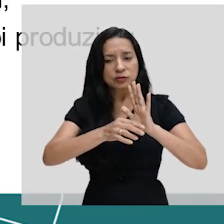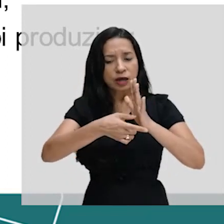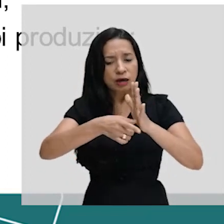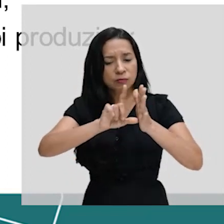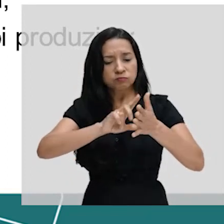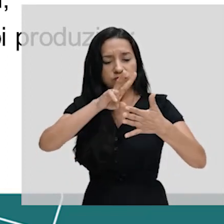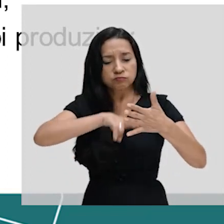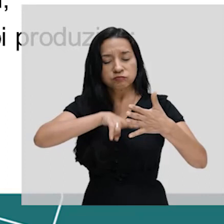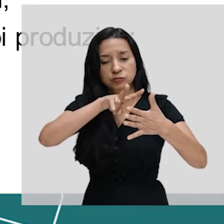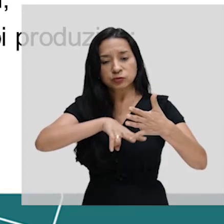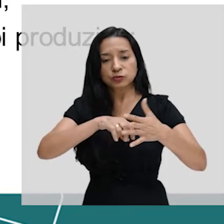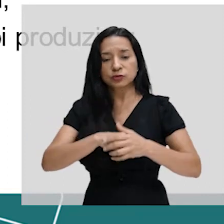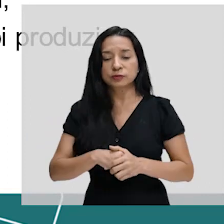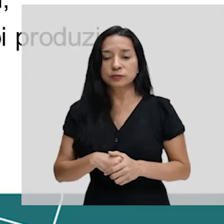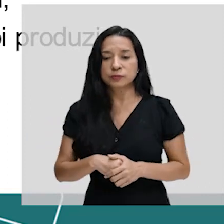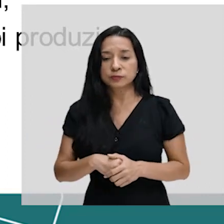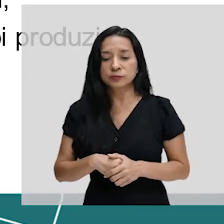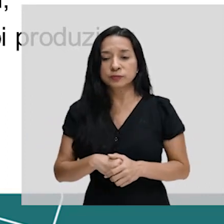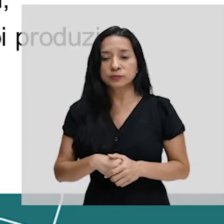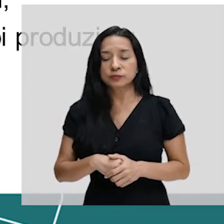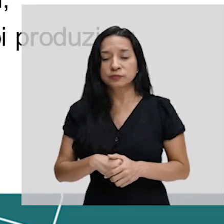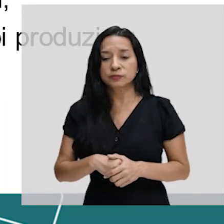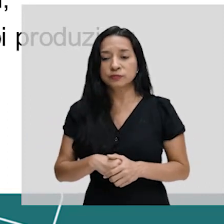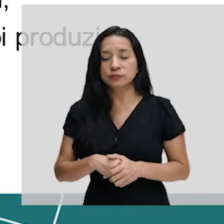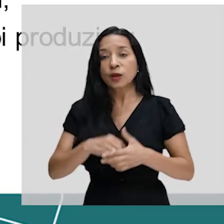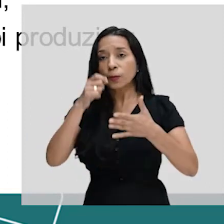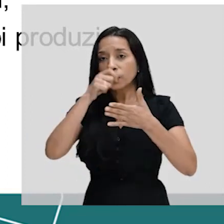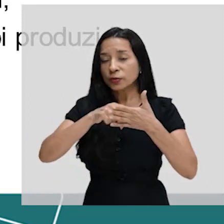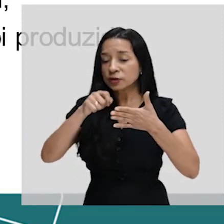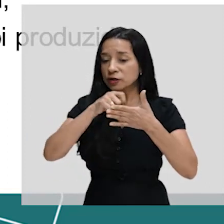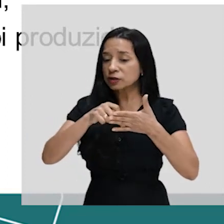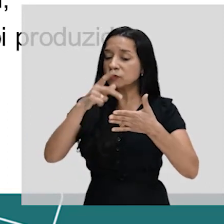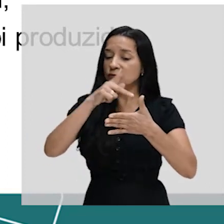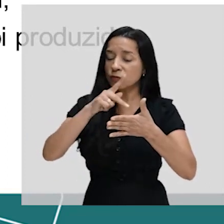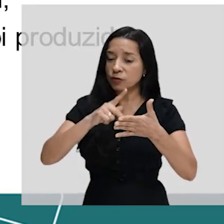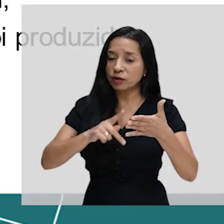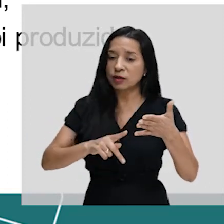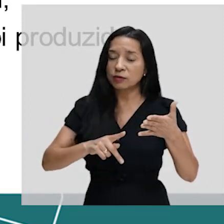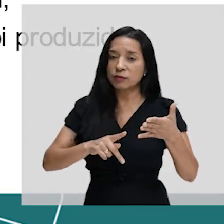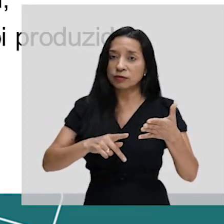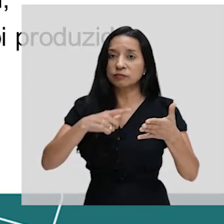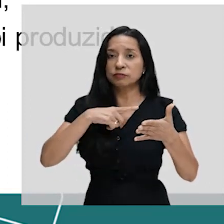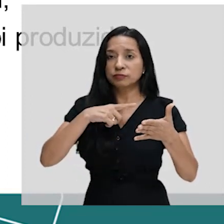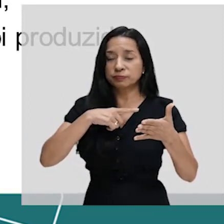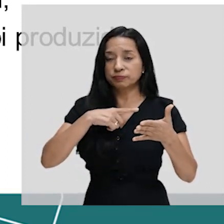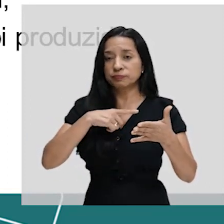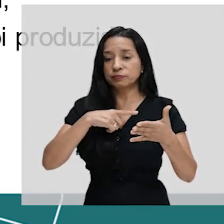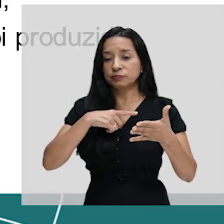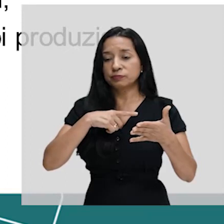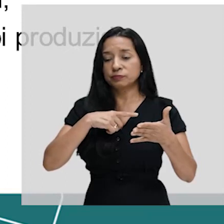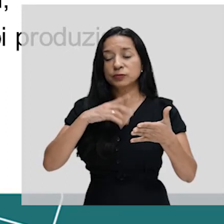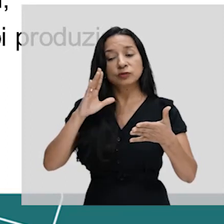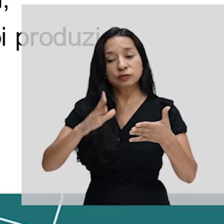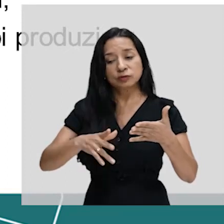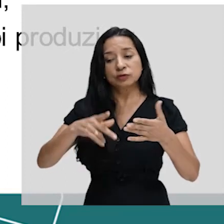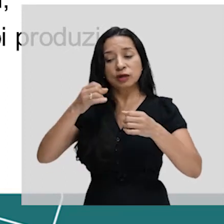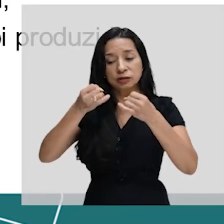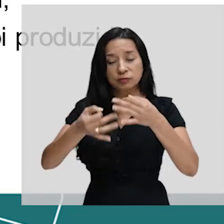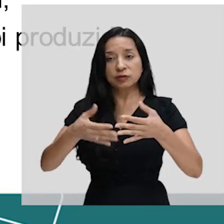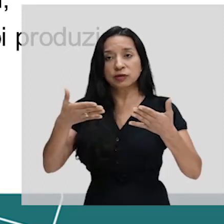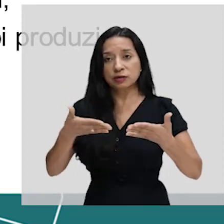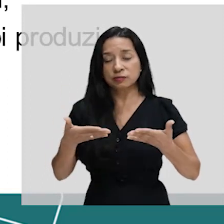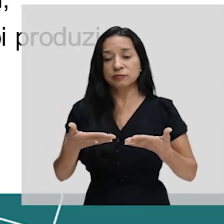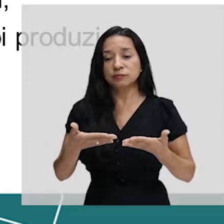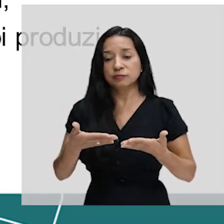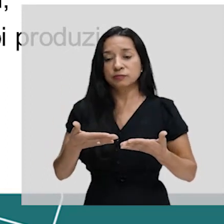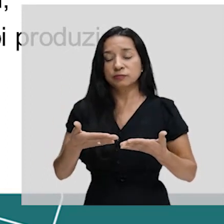é produzido tendo em vista um leitor potencial, ou seja, quando eu escrevo um poema, né, já falei aqui, eu tenho